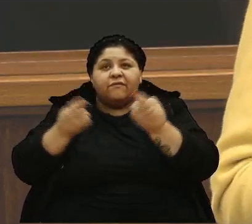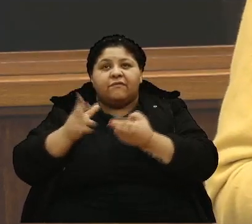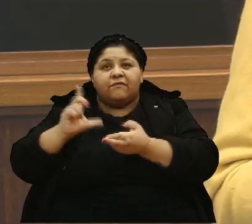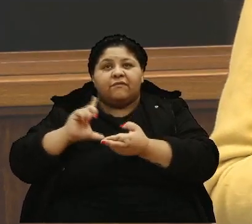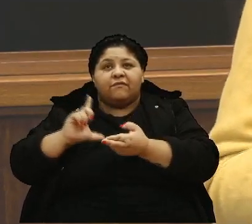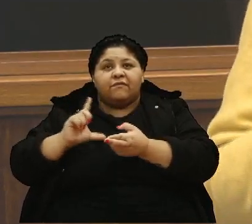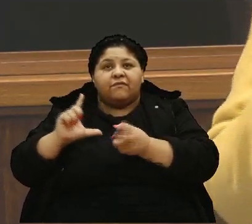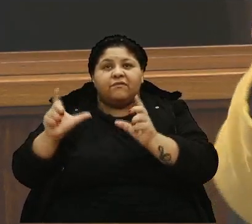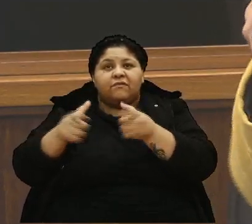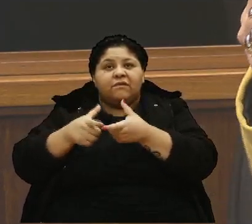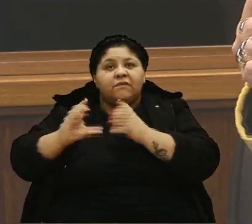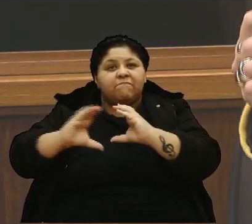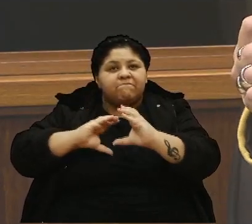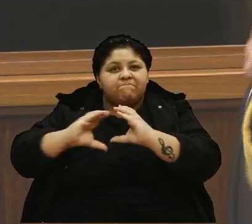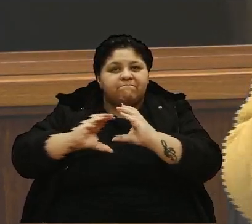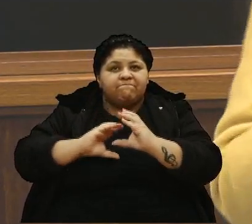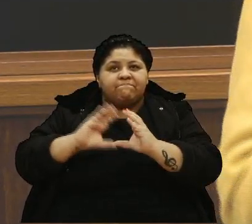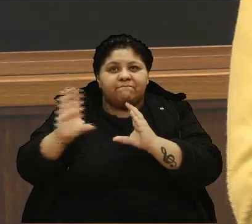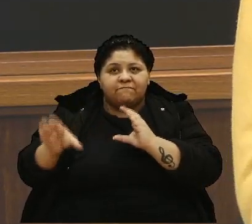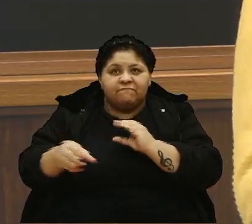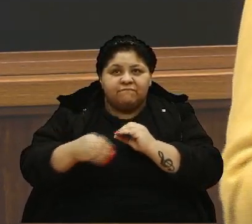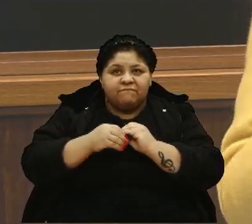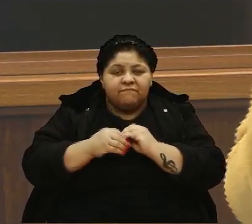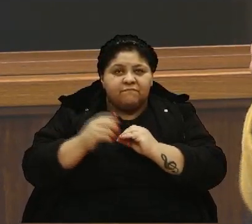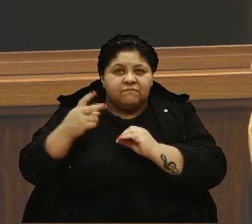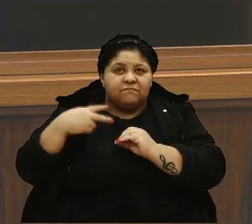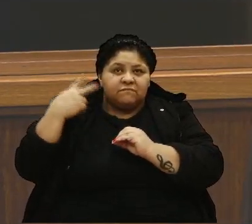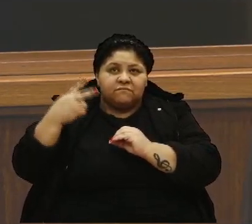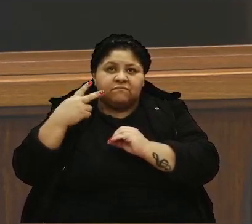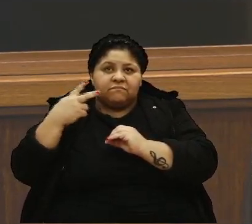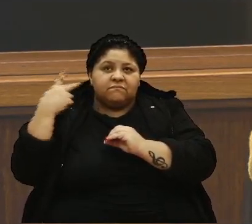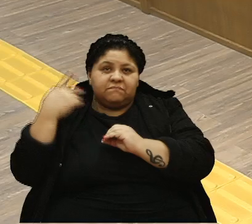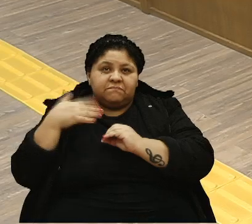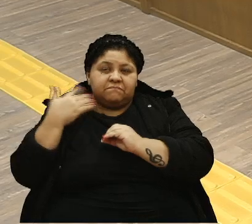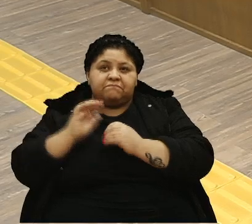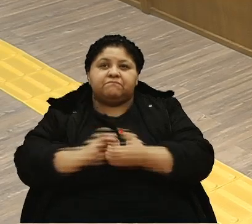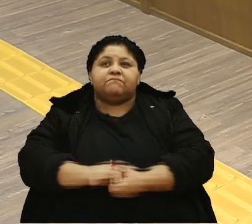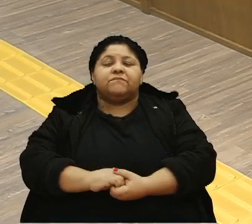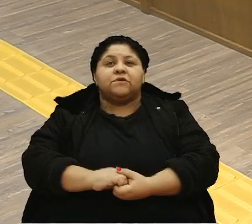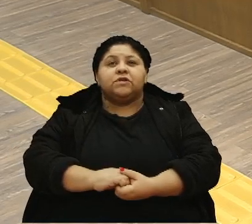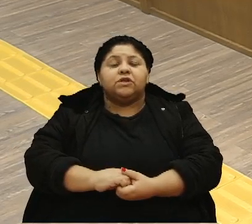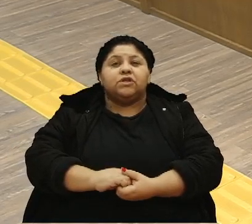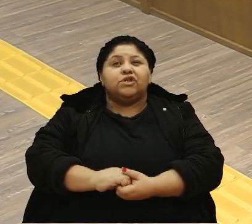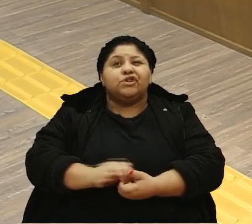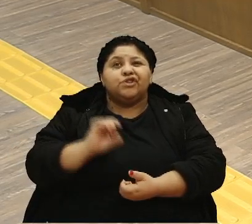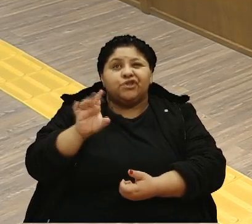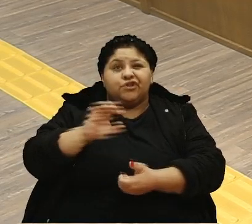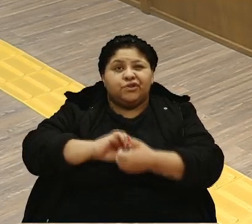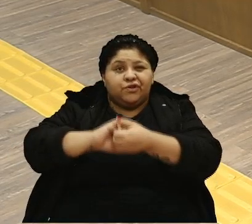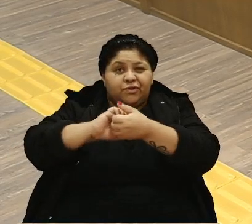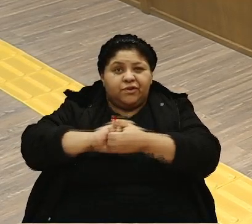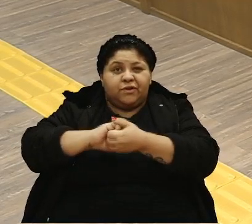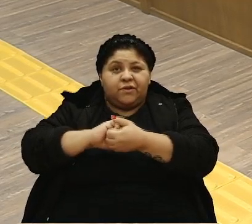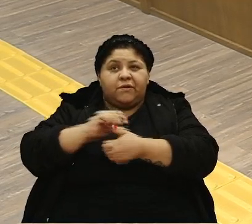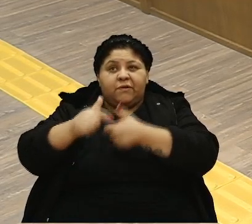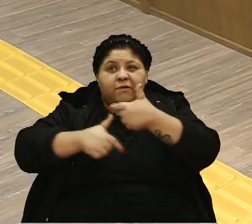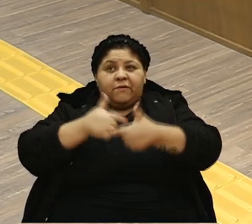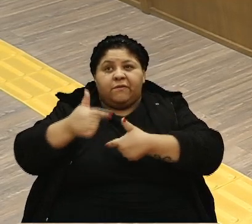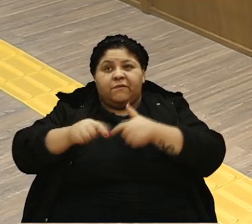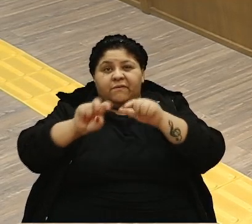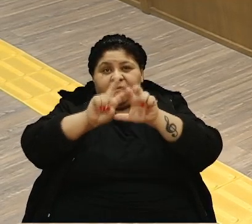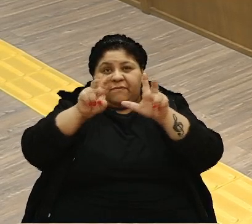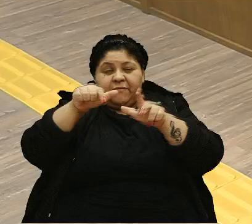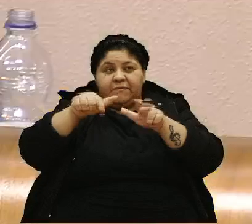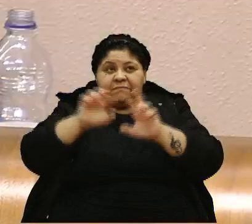o pequeno expediente. Sua parte, vereadora Andressa. Vereadora, só lhe cumprimentar pelo importante tema trazido a